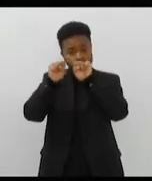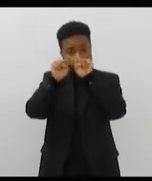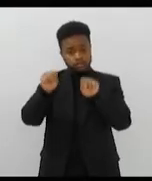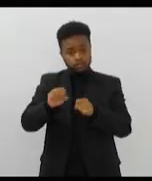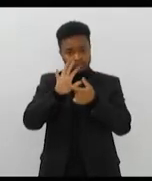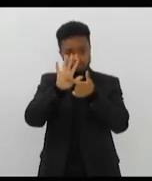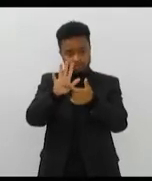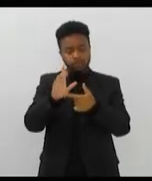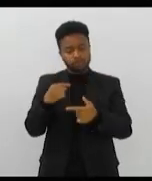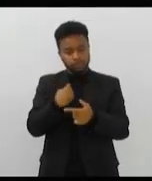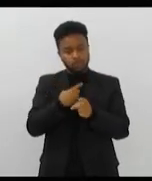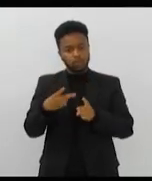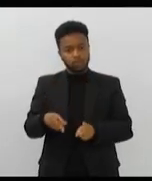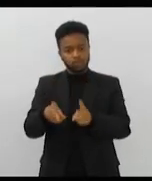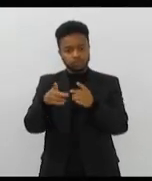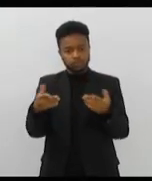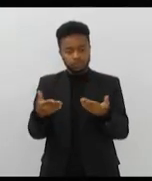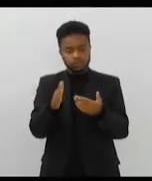continuar.